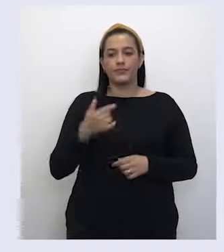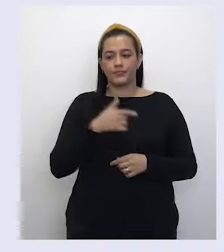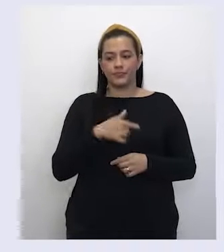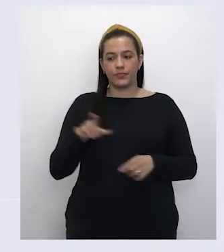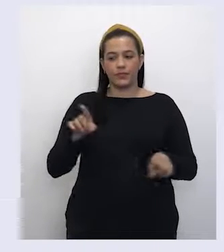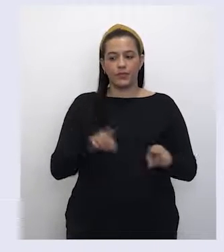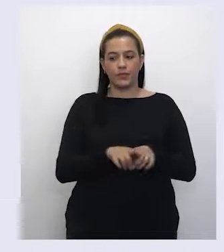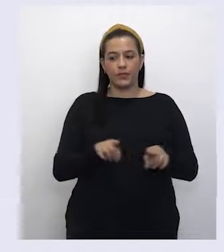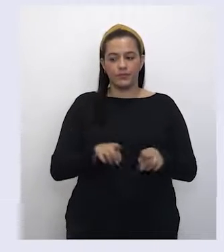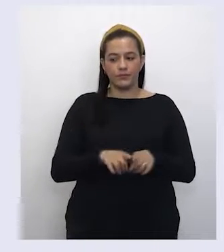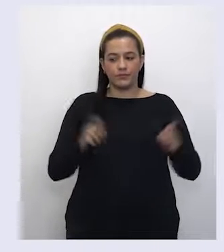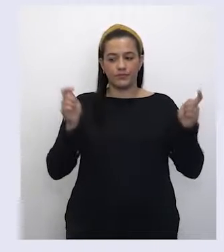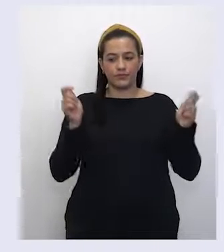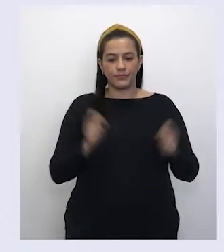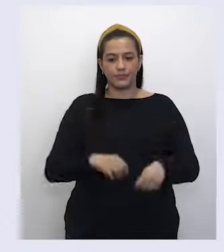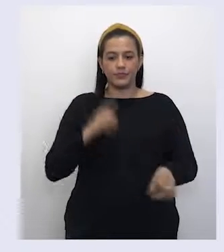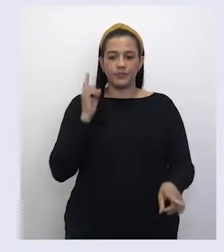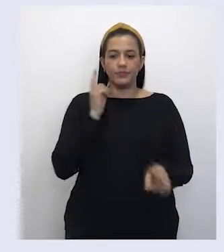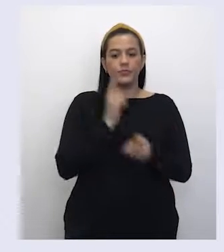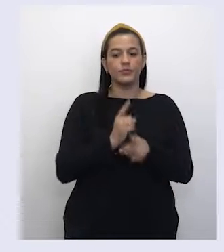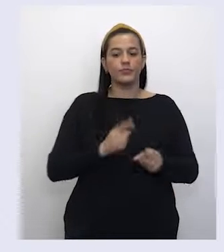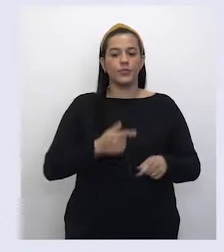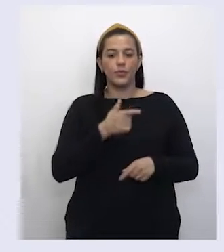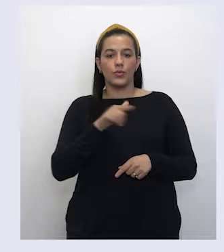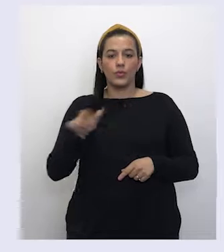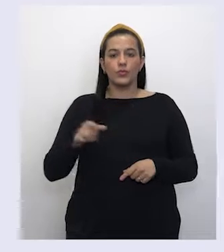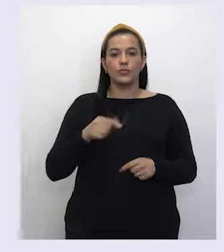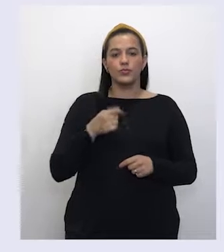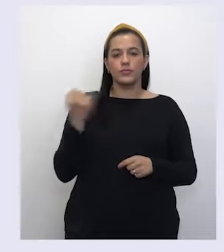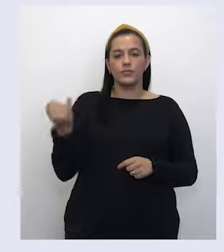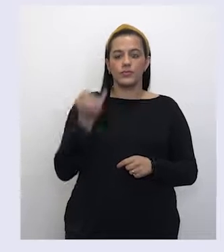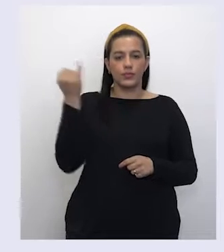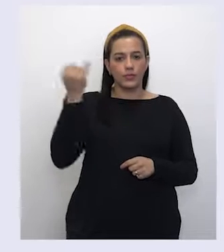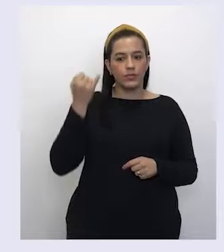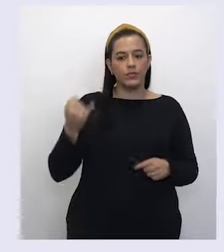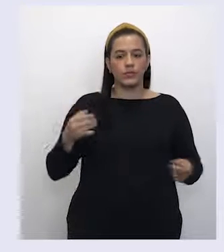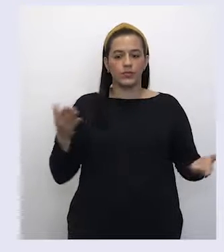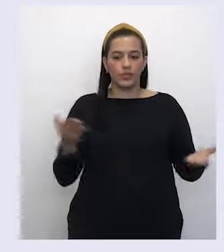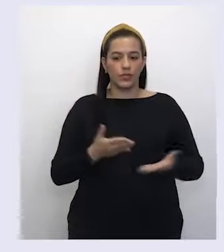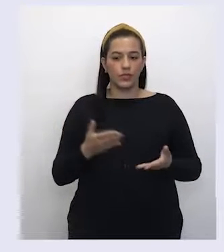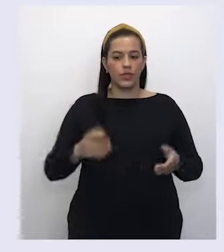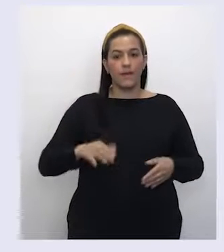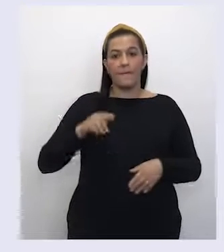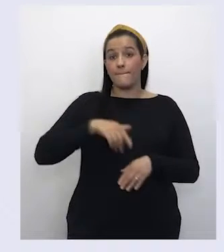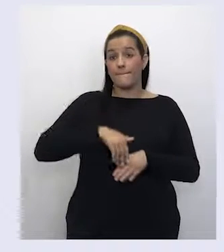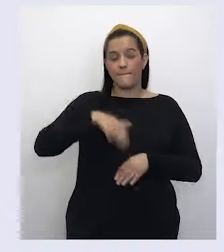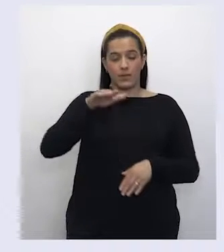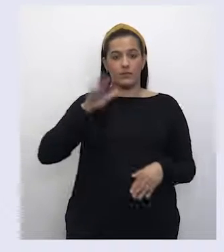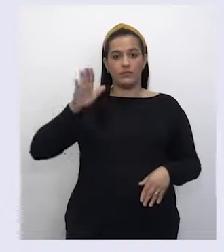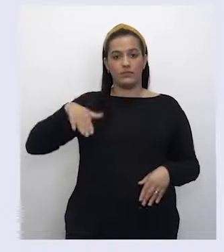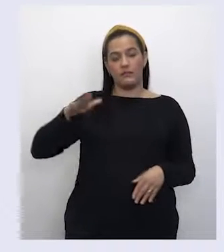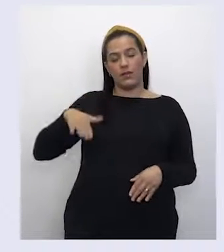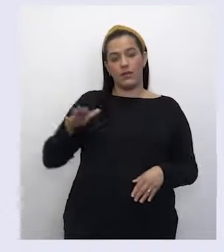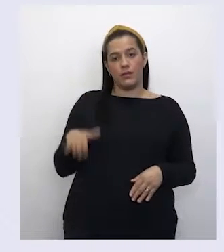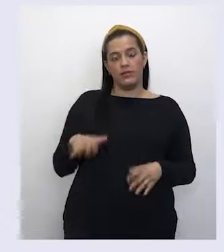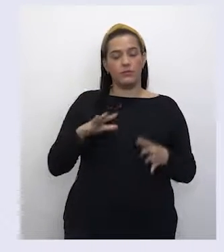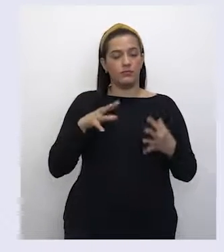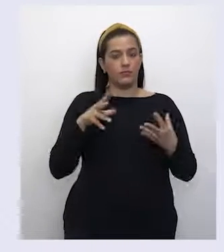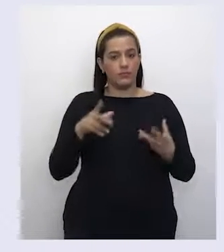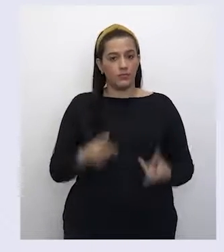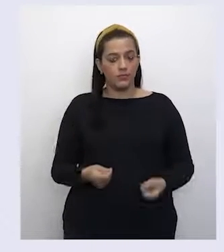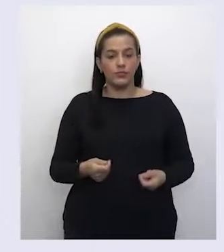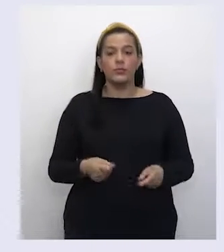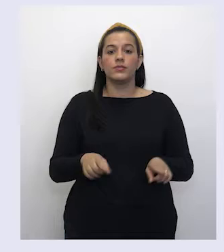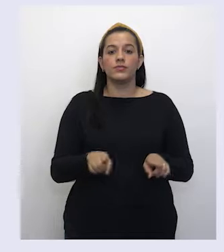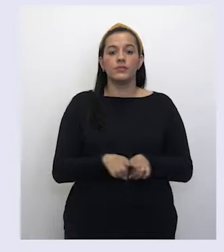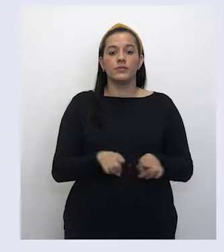coisa, outro ponto aí de consideração é que é a fonte de energia mais barata do mundo. Então, além